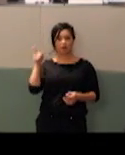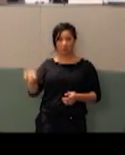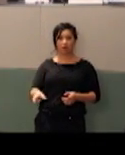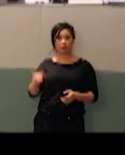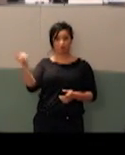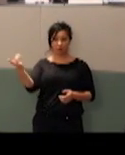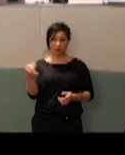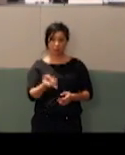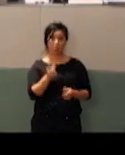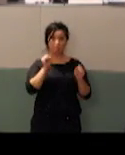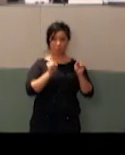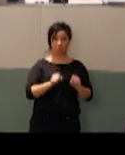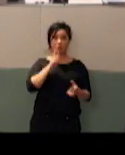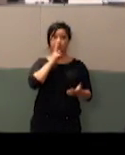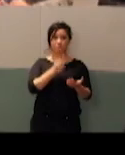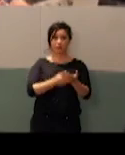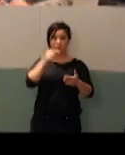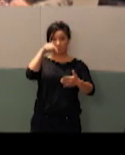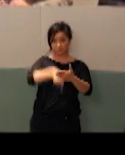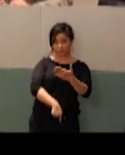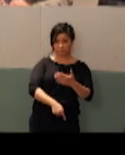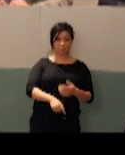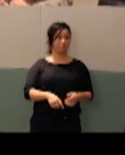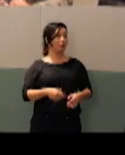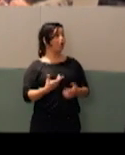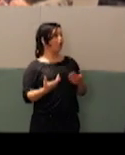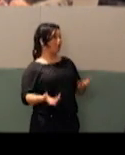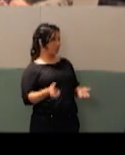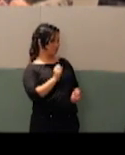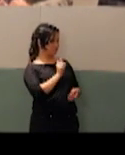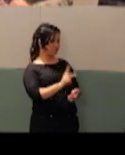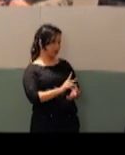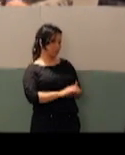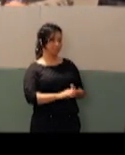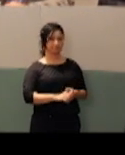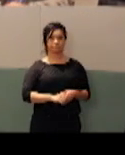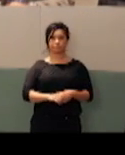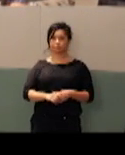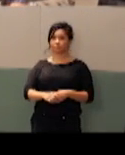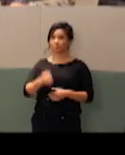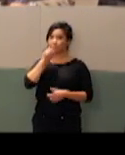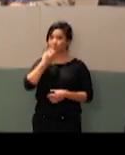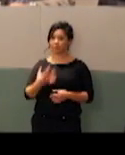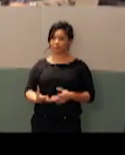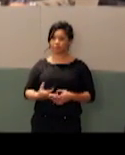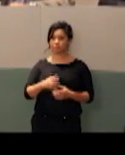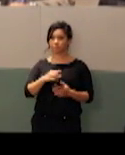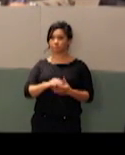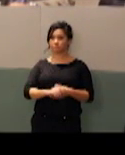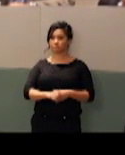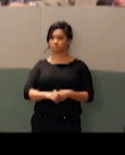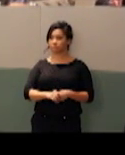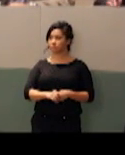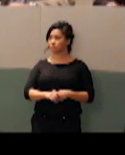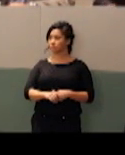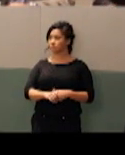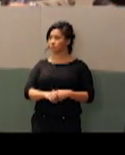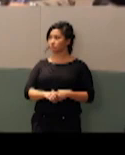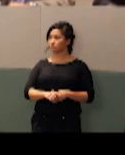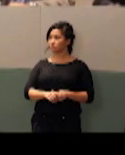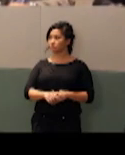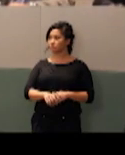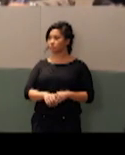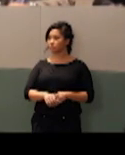com relação a esse tema. Ok. Bom, eu acho que para recuperar a segurança pública de Brasília, primeiro... Desculpa, é a